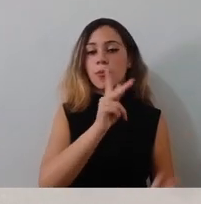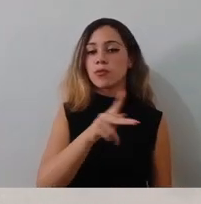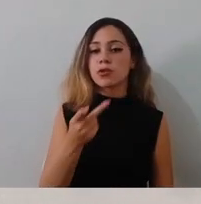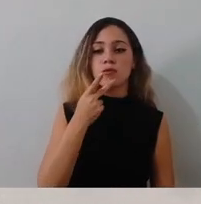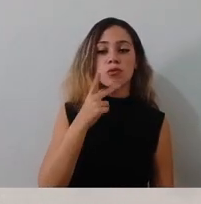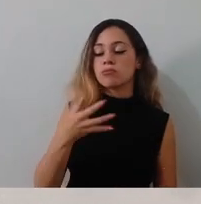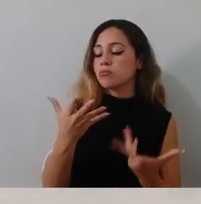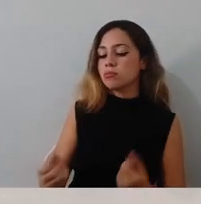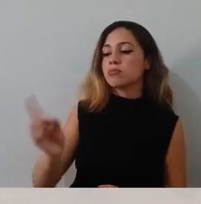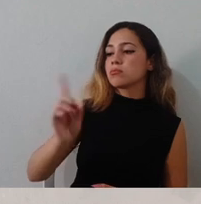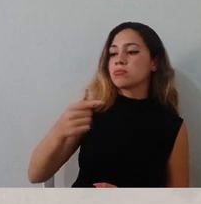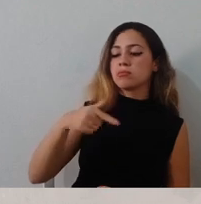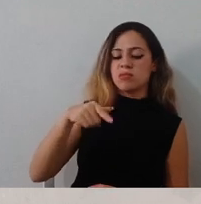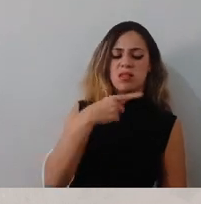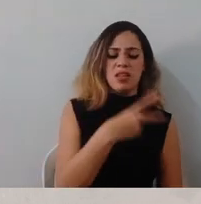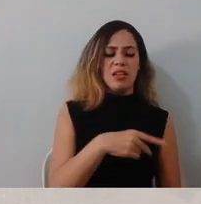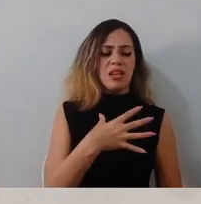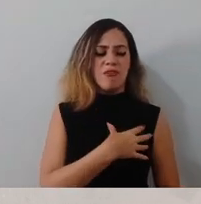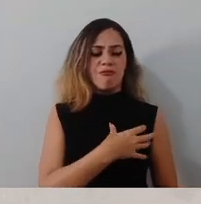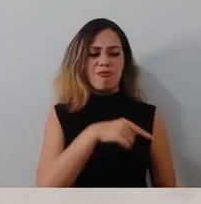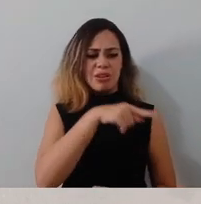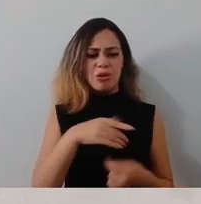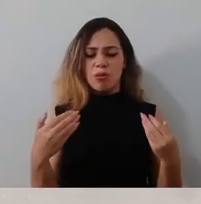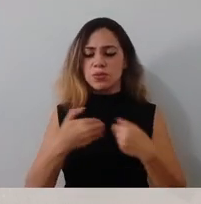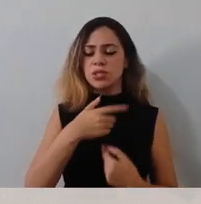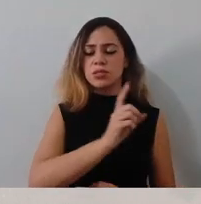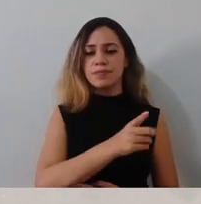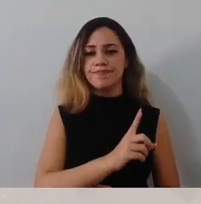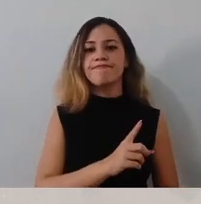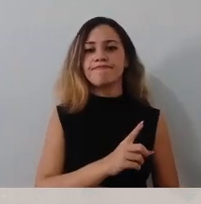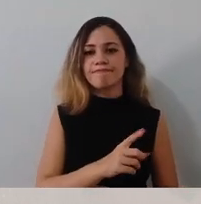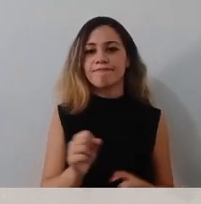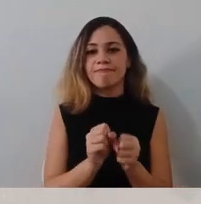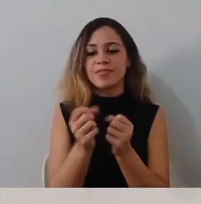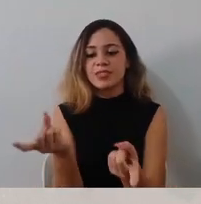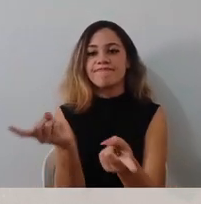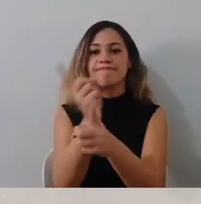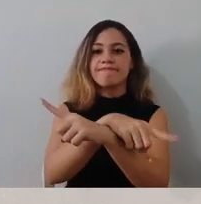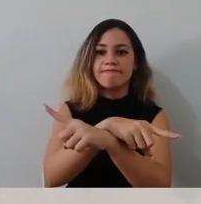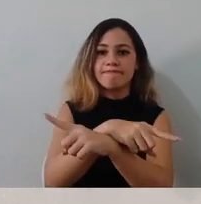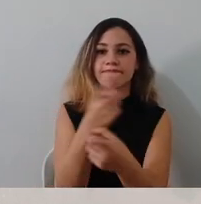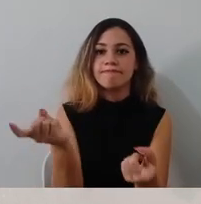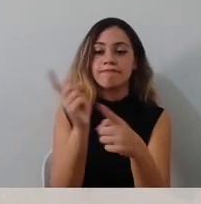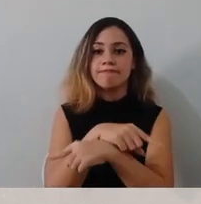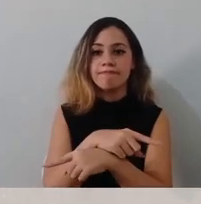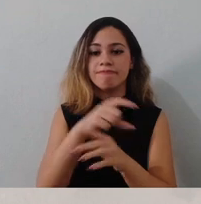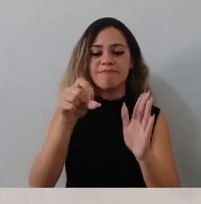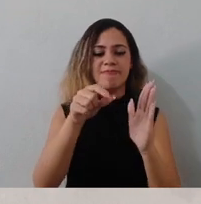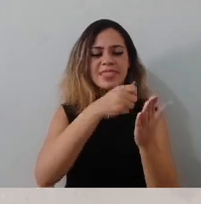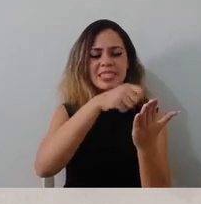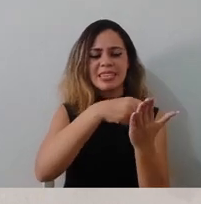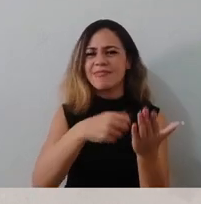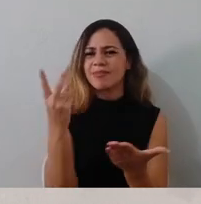que não ia fazer, que não aceitava que meu filho era autista. E aí ela fez um relatório todo ao contrário, falando que ele tinha coordenação